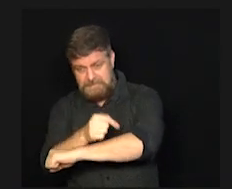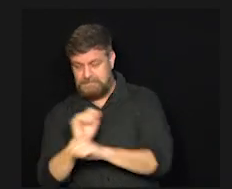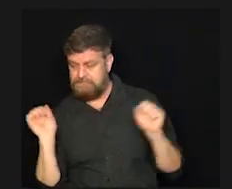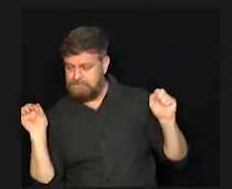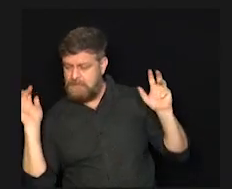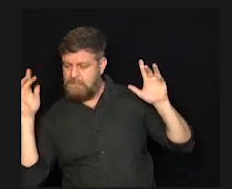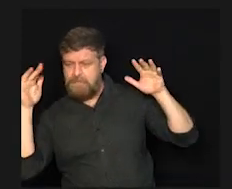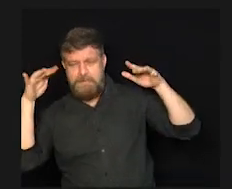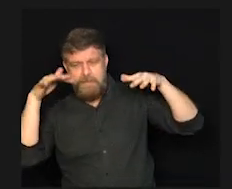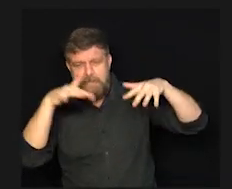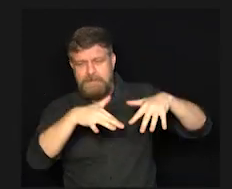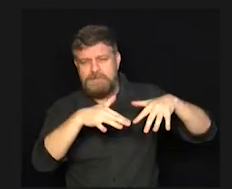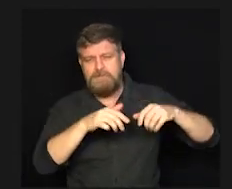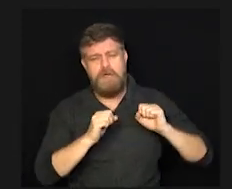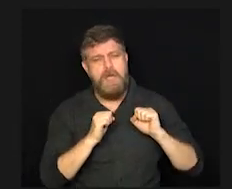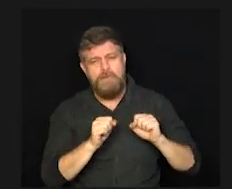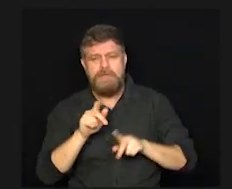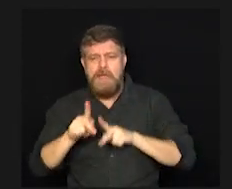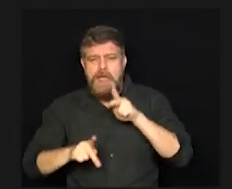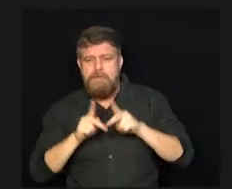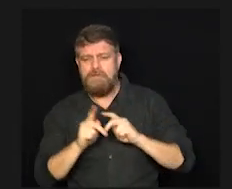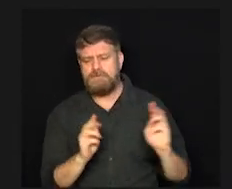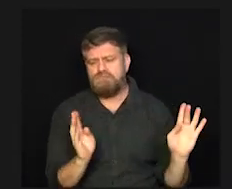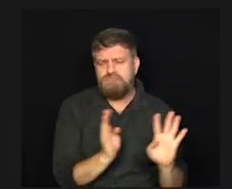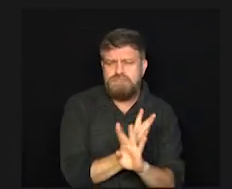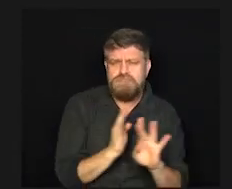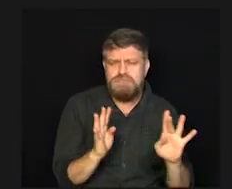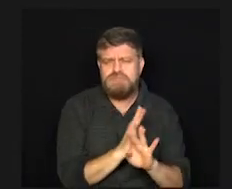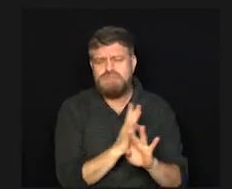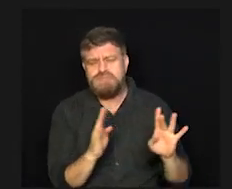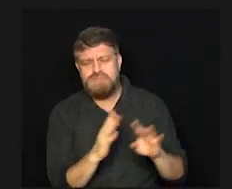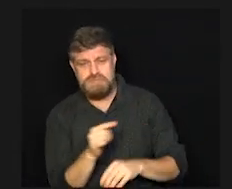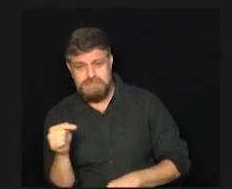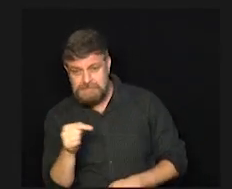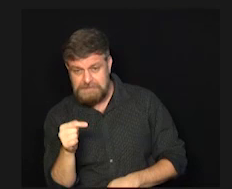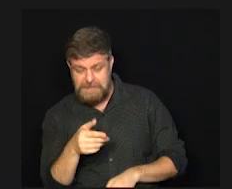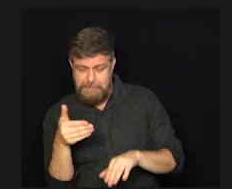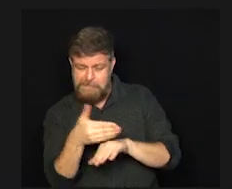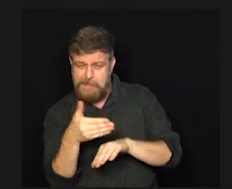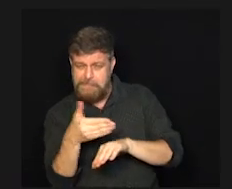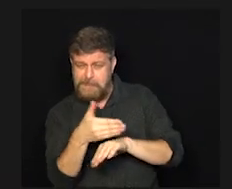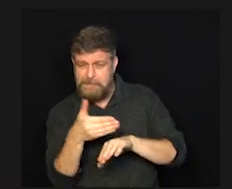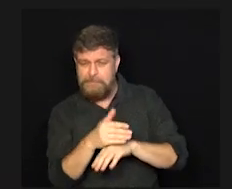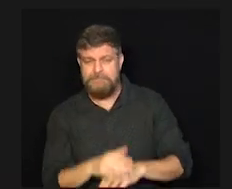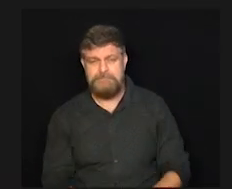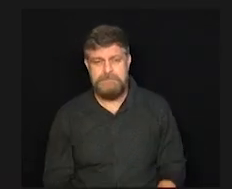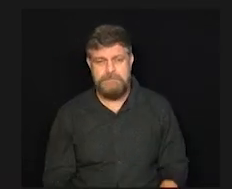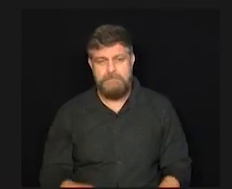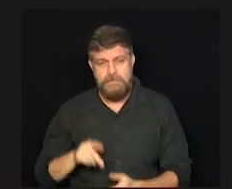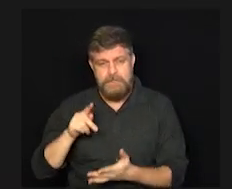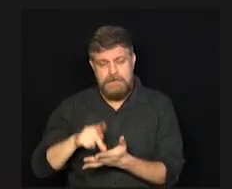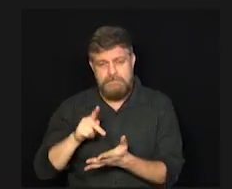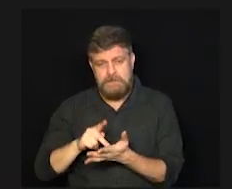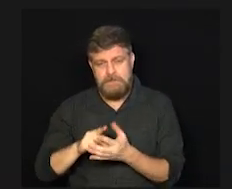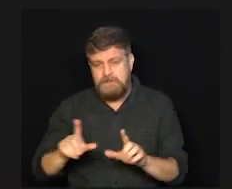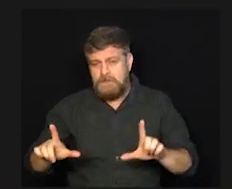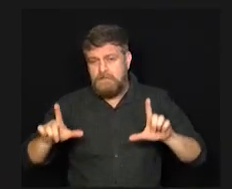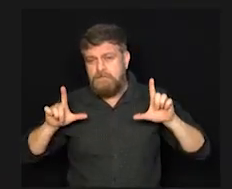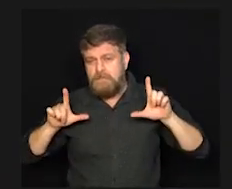exercitar para a população. Eu sei que há muitas coisas. E, na verdade, eu estou participando também